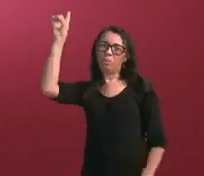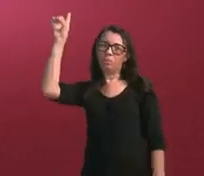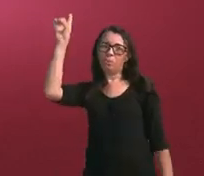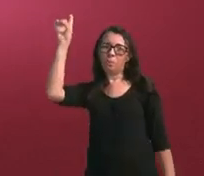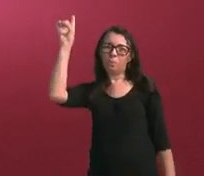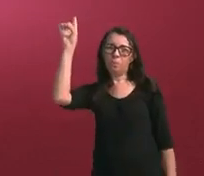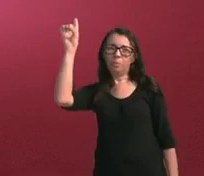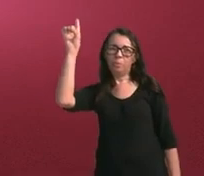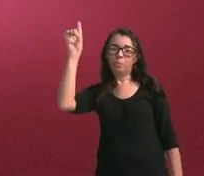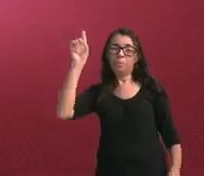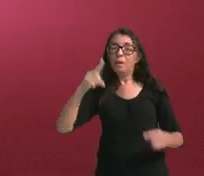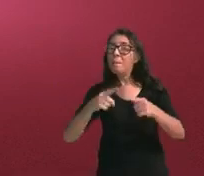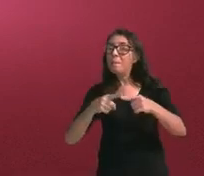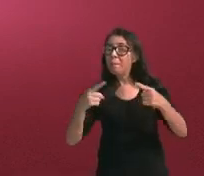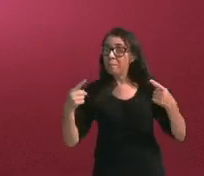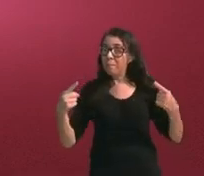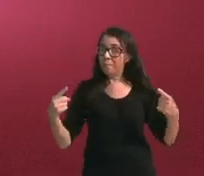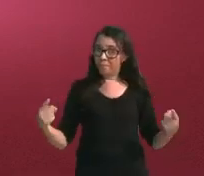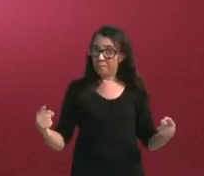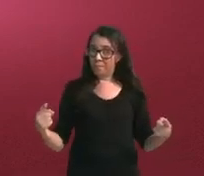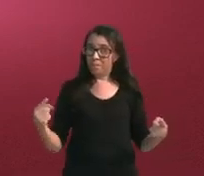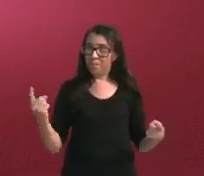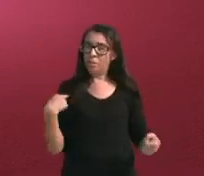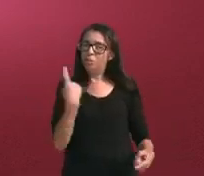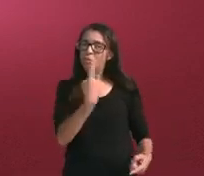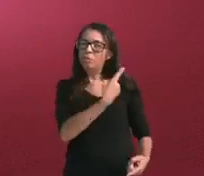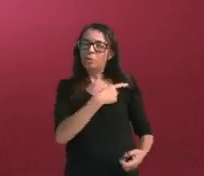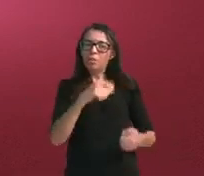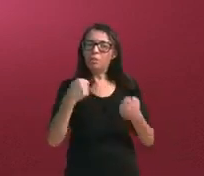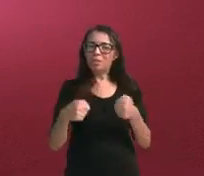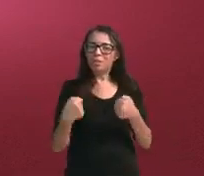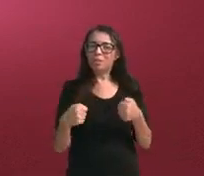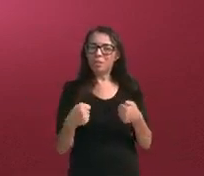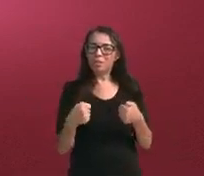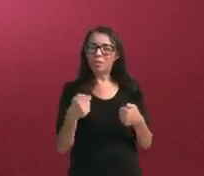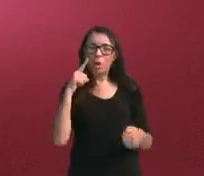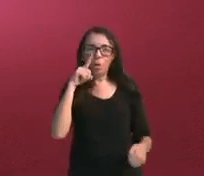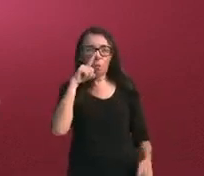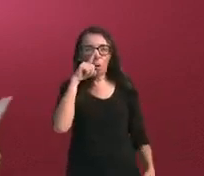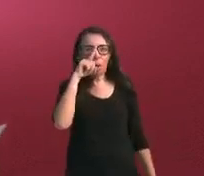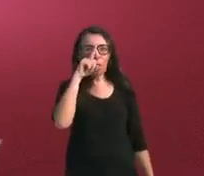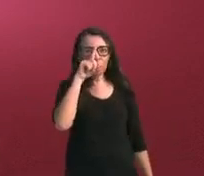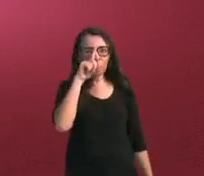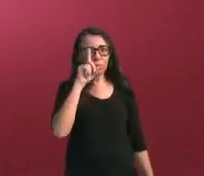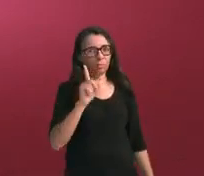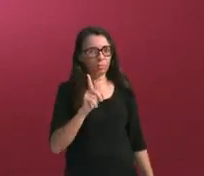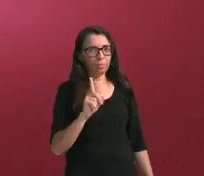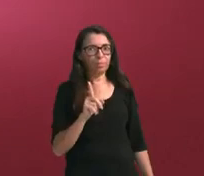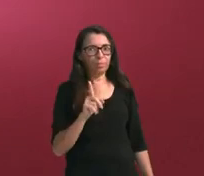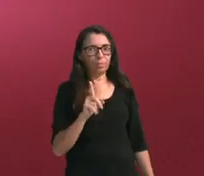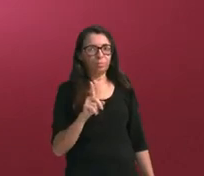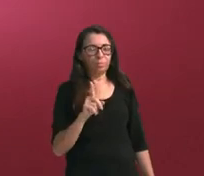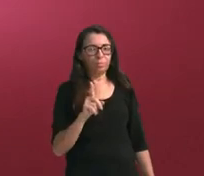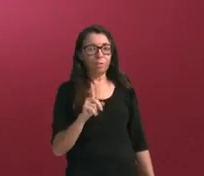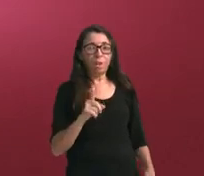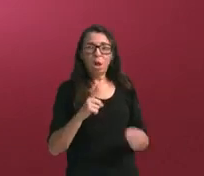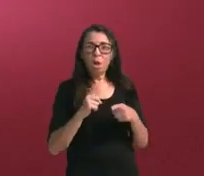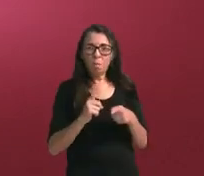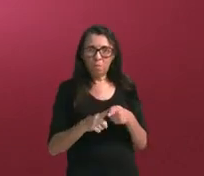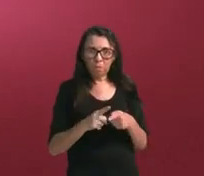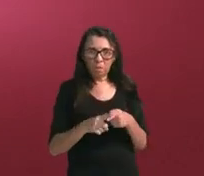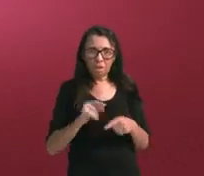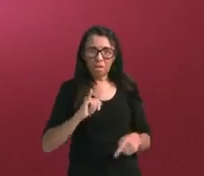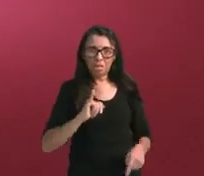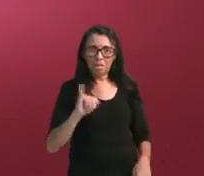também nisso. Todo sentimento de orgulho não provém de Deus. Toda exaltação humana